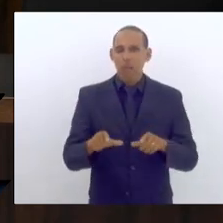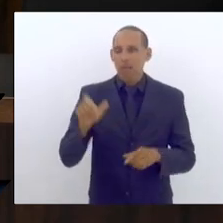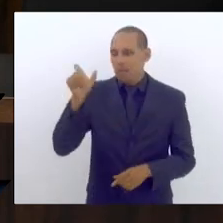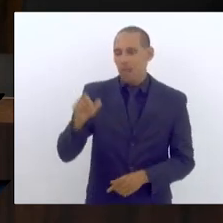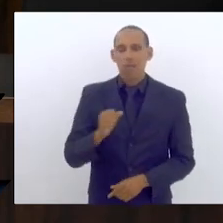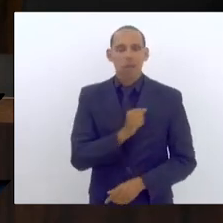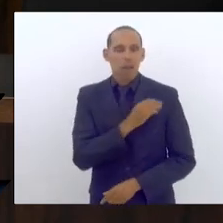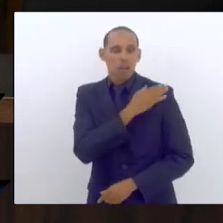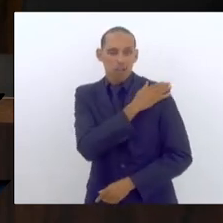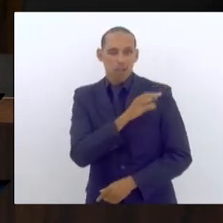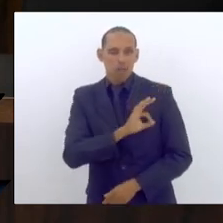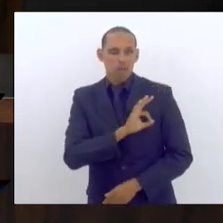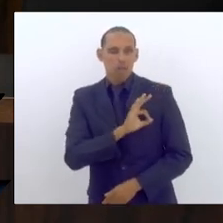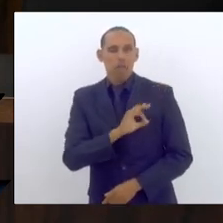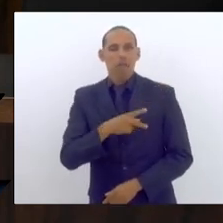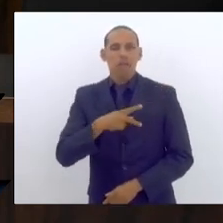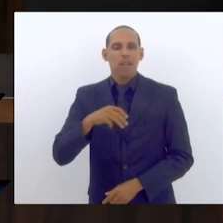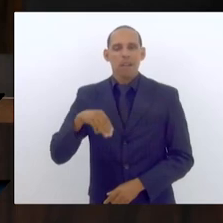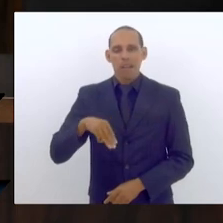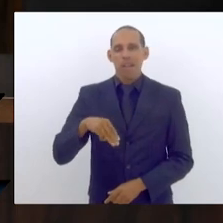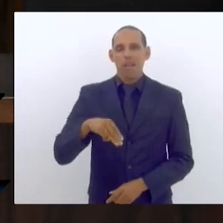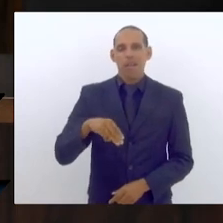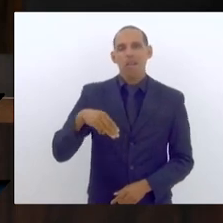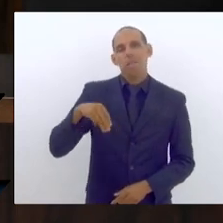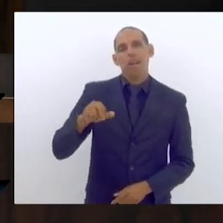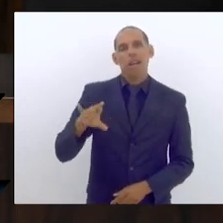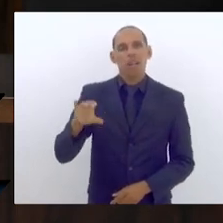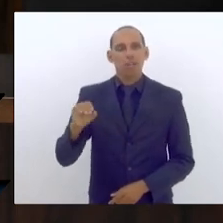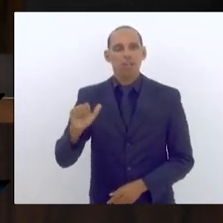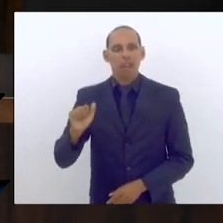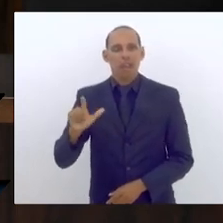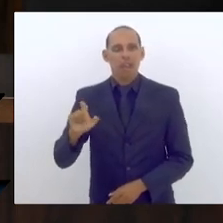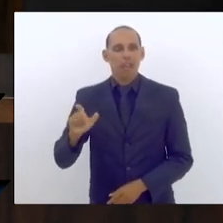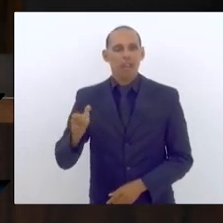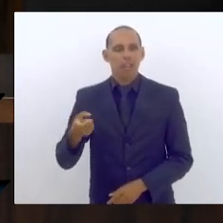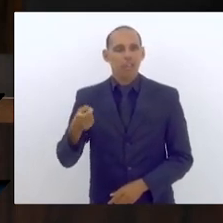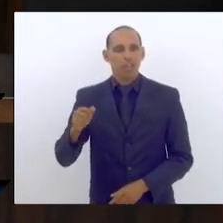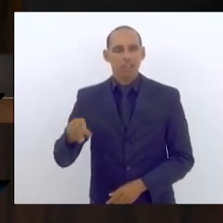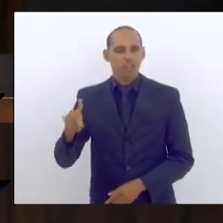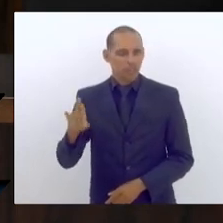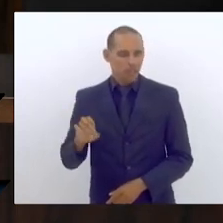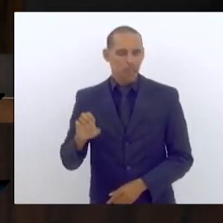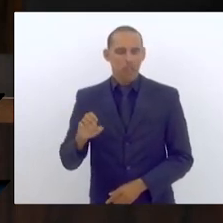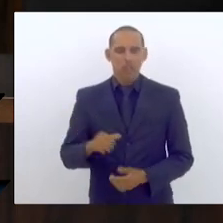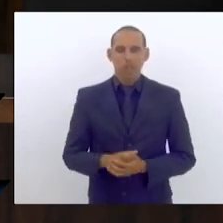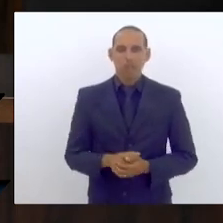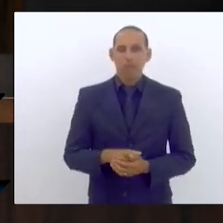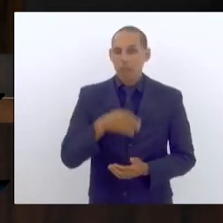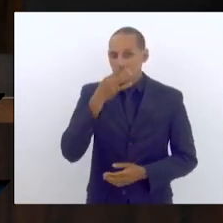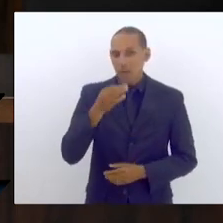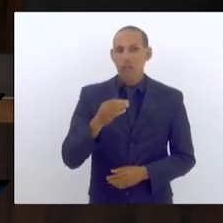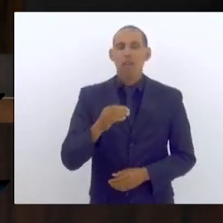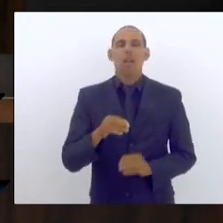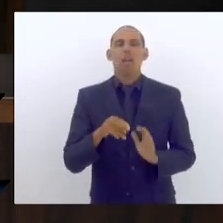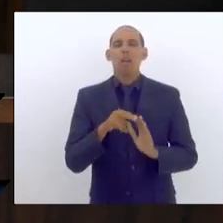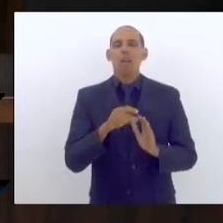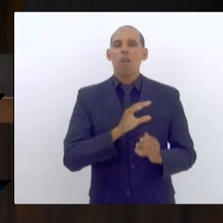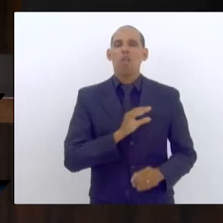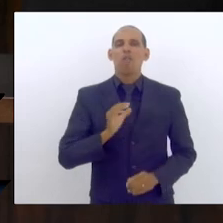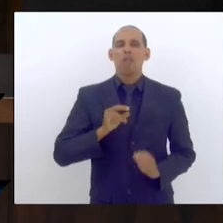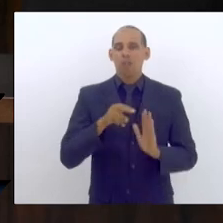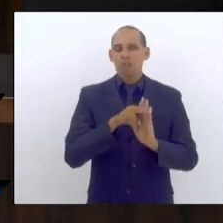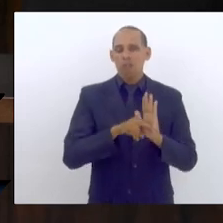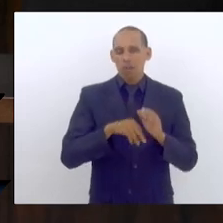major da Polícia Militar do Estado do Rio de Janeiro, senhor Márcio Alexandre Santos da Silva. Parecer da Comissão de Normas Internas, proposição externa